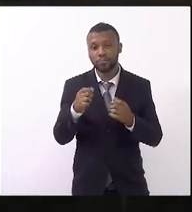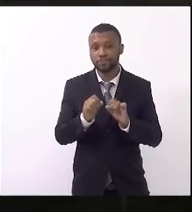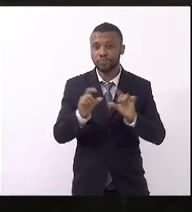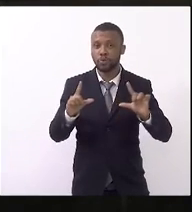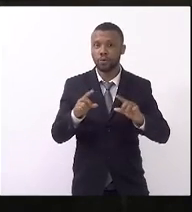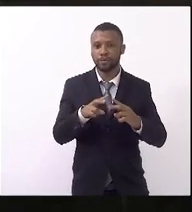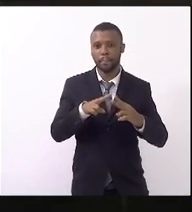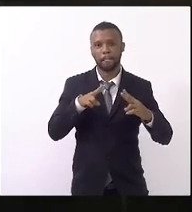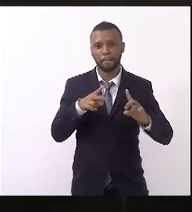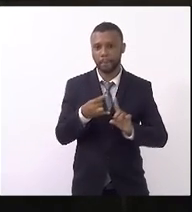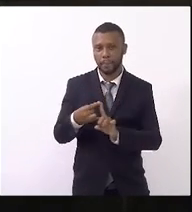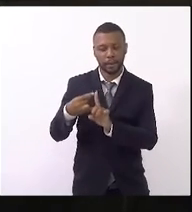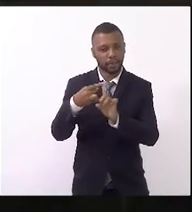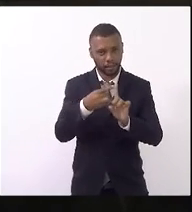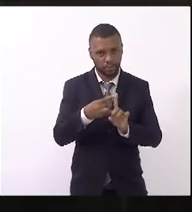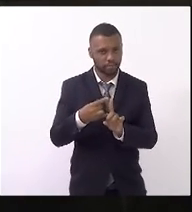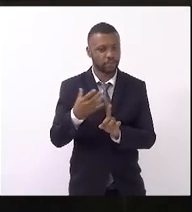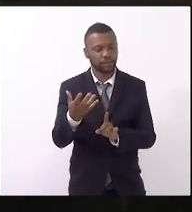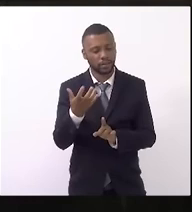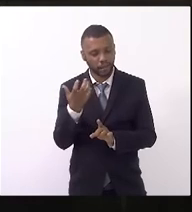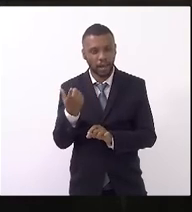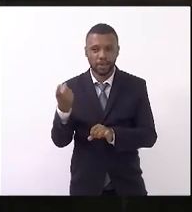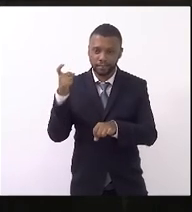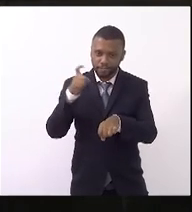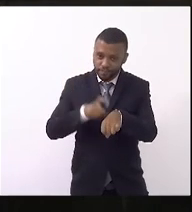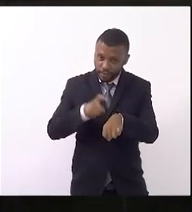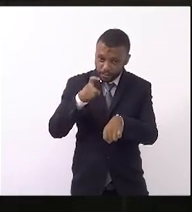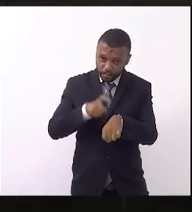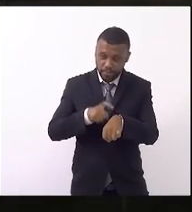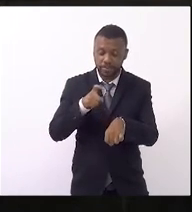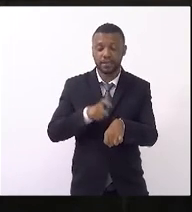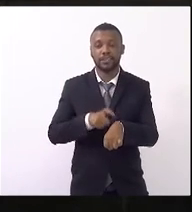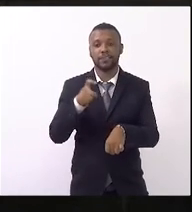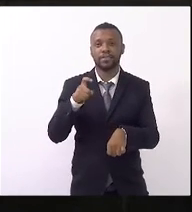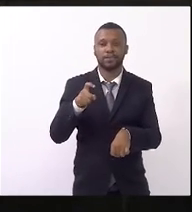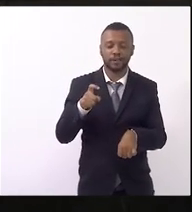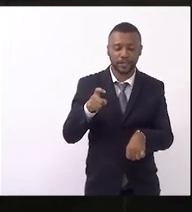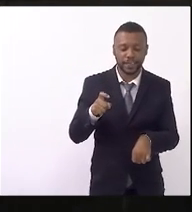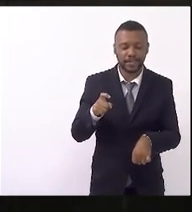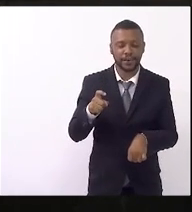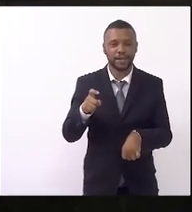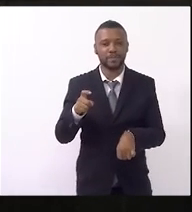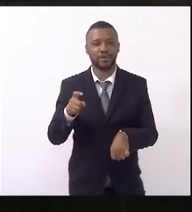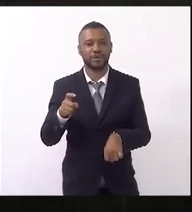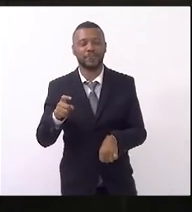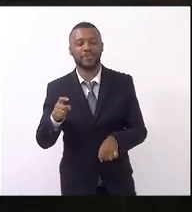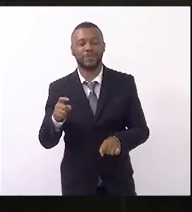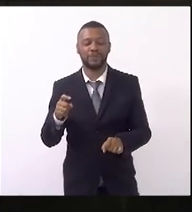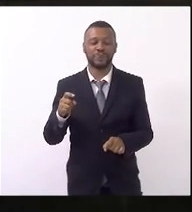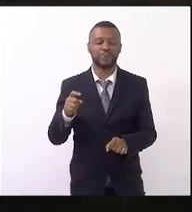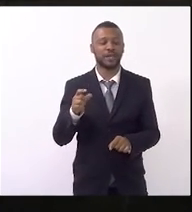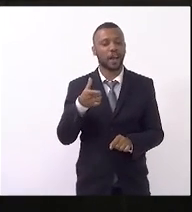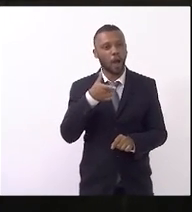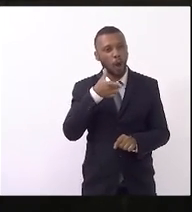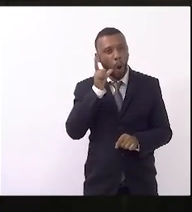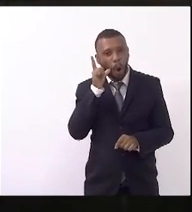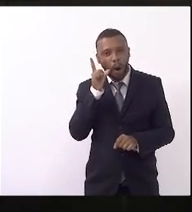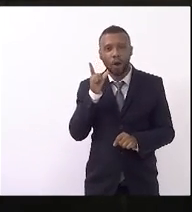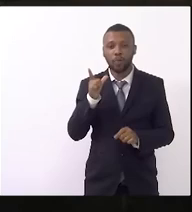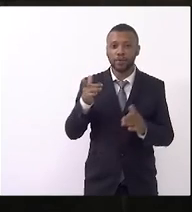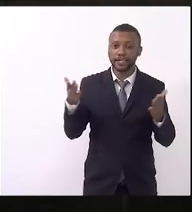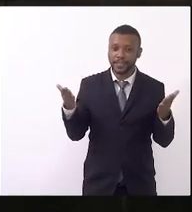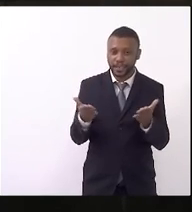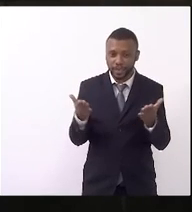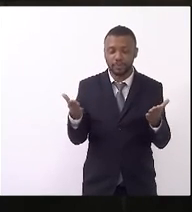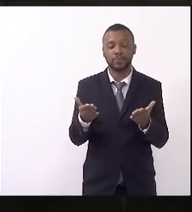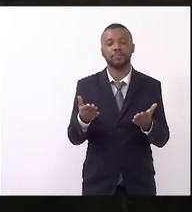quero, neste momento, deputada Célia Jordão, até porque ontem e hoje já